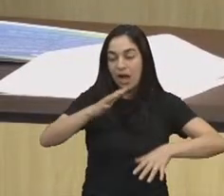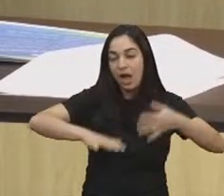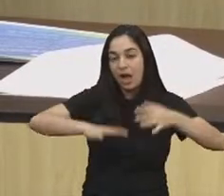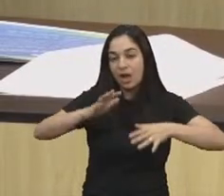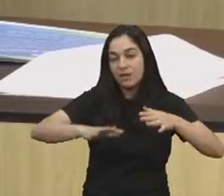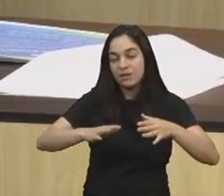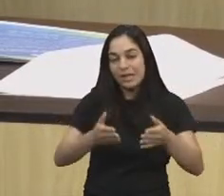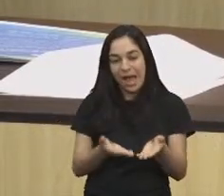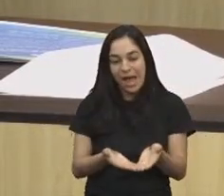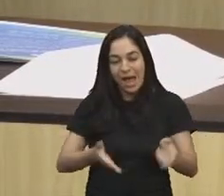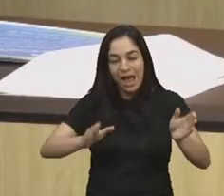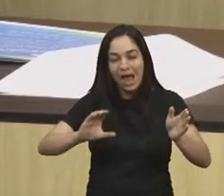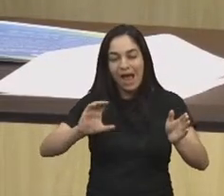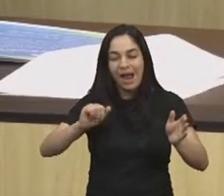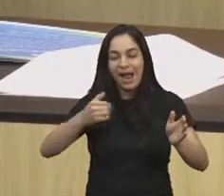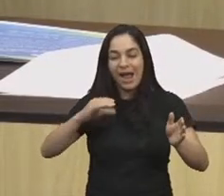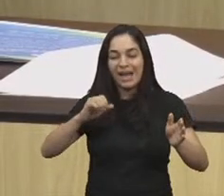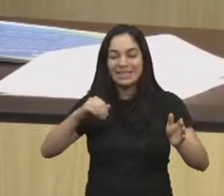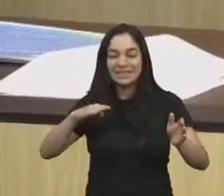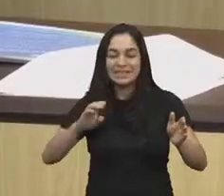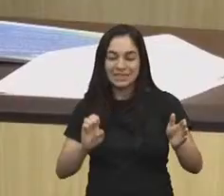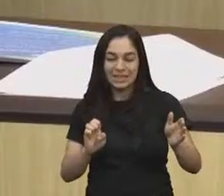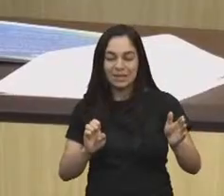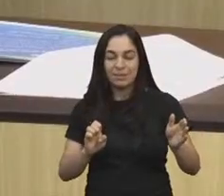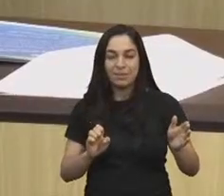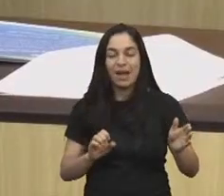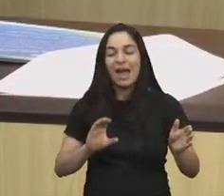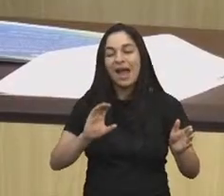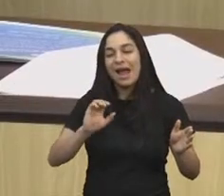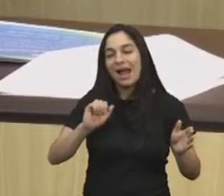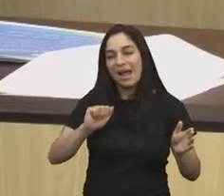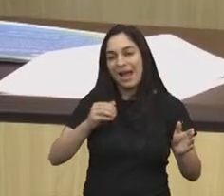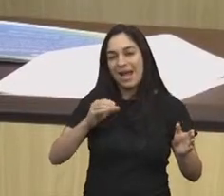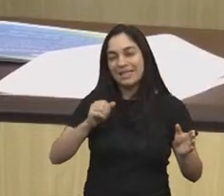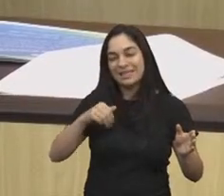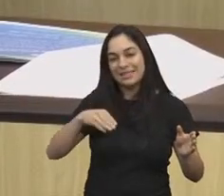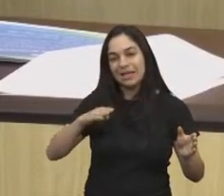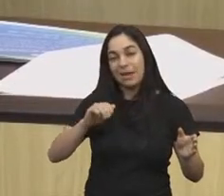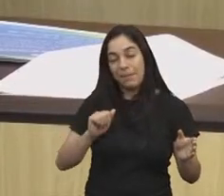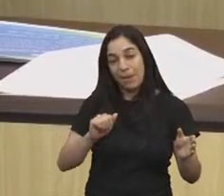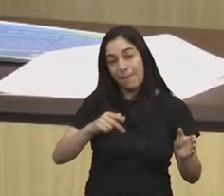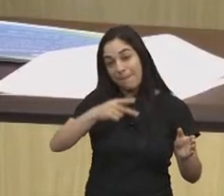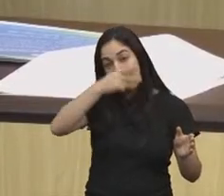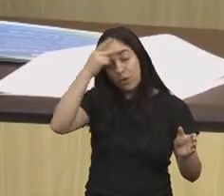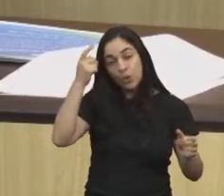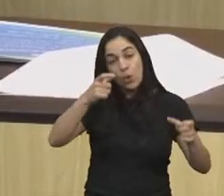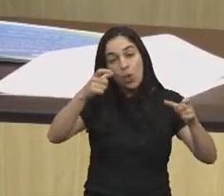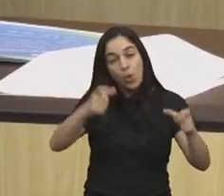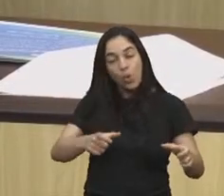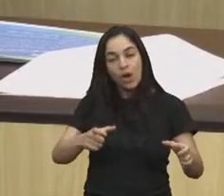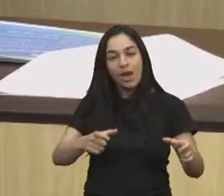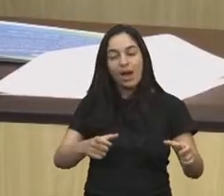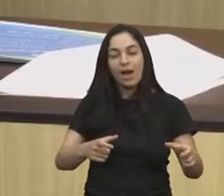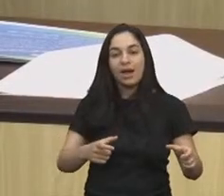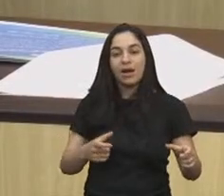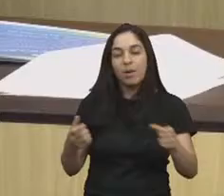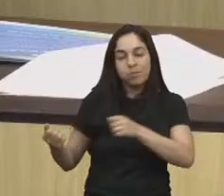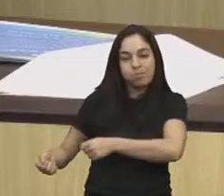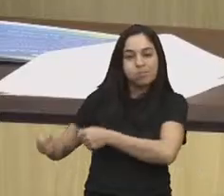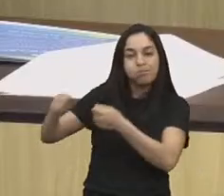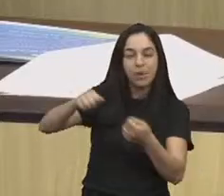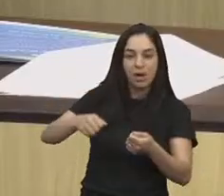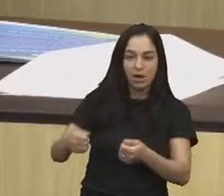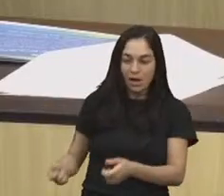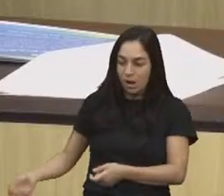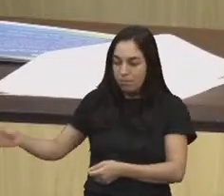a caçamba do tiro-entulho fica até mais fácil. A pessoa coloca no local, a pessoa enche de carrinho, vai lá com o